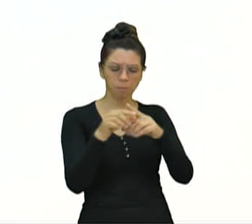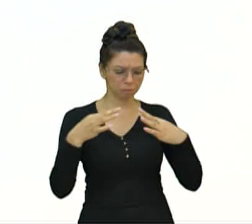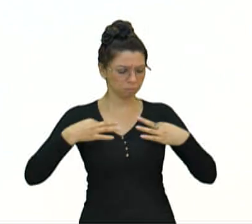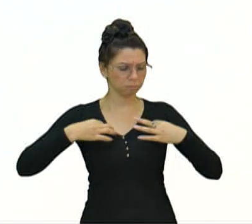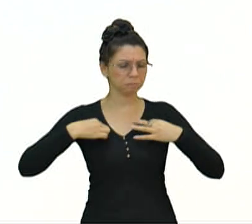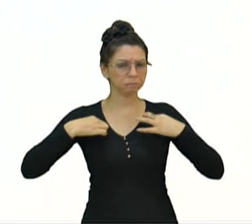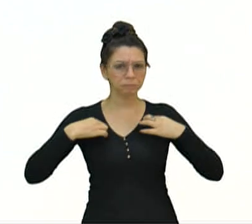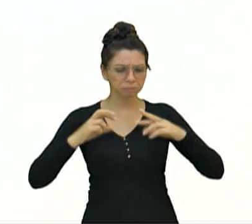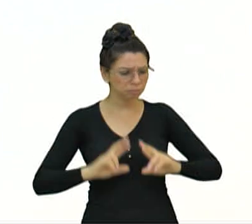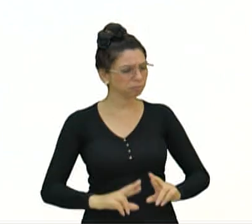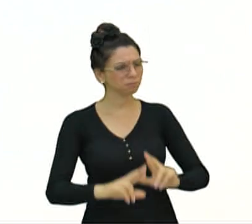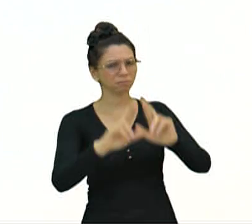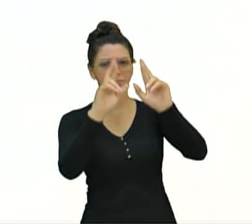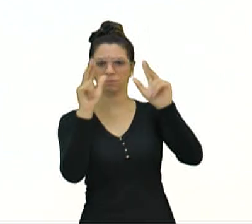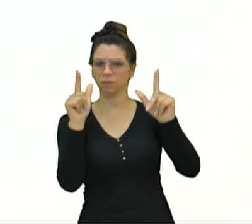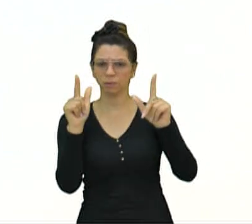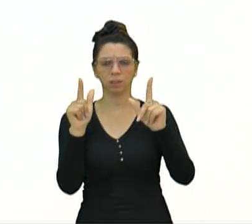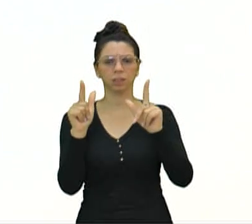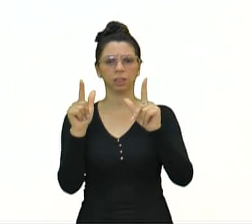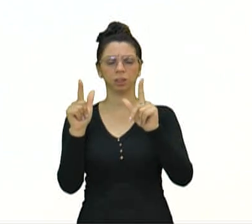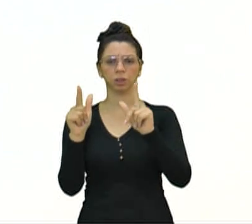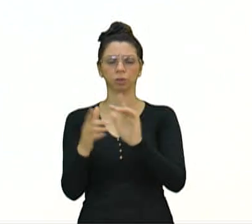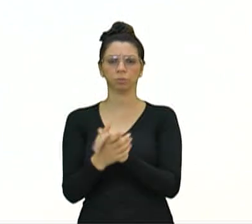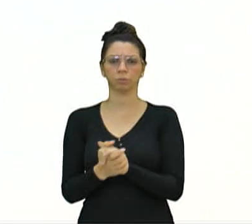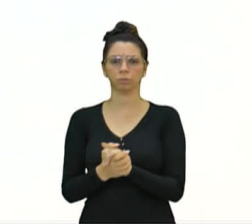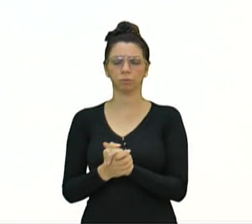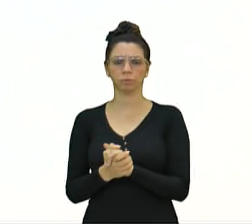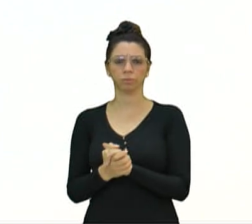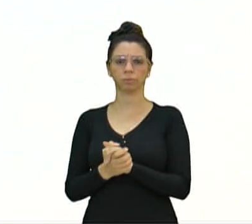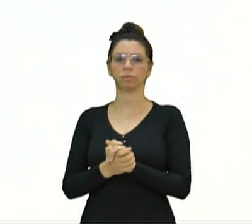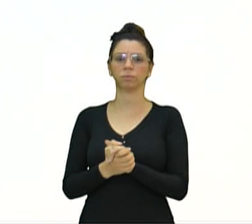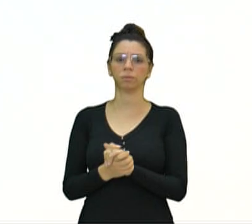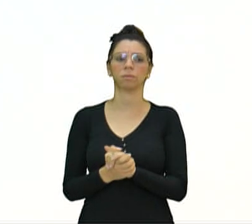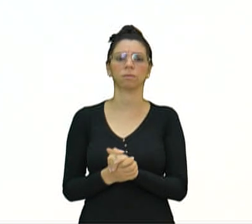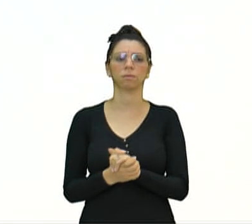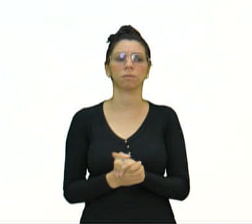das pessoas que estão próximas a esses tambores.